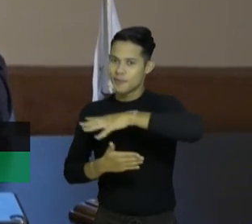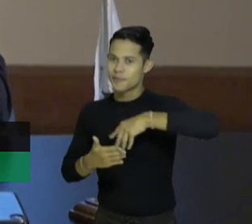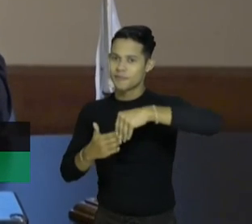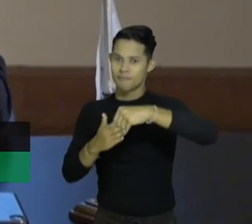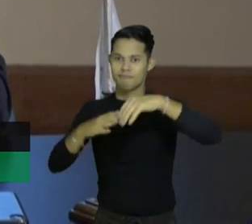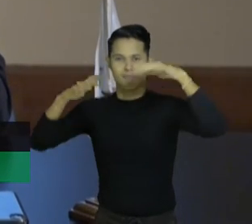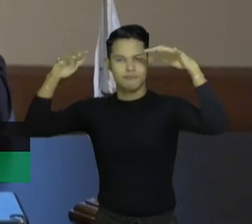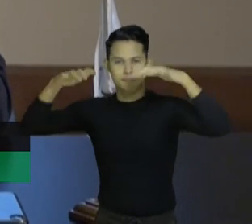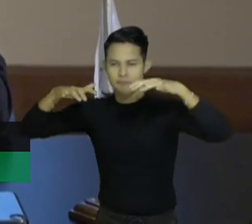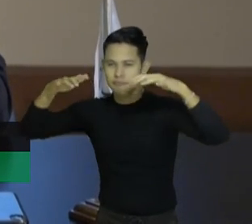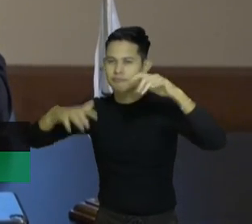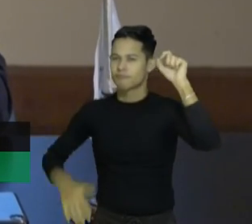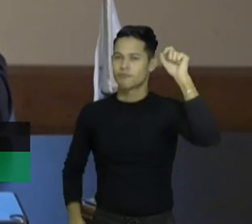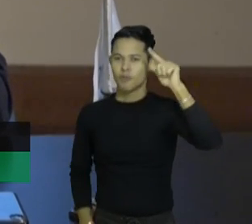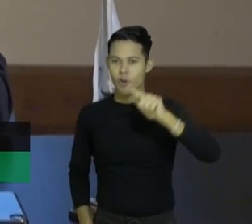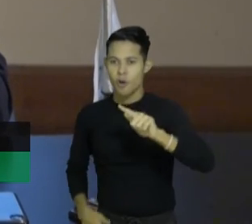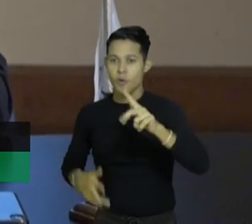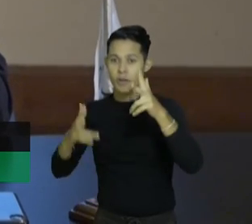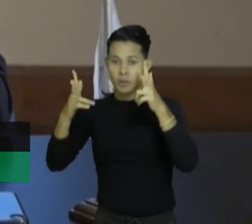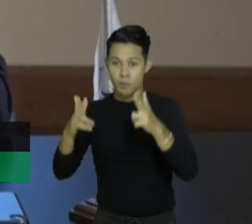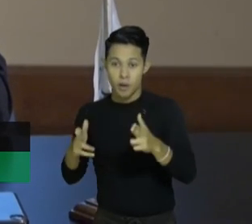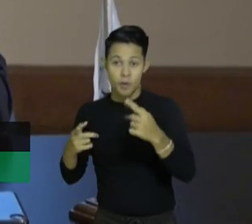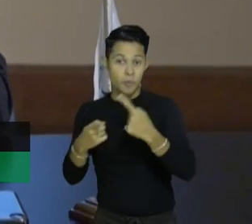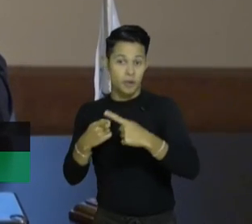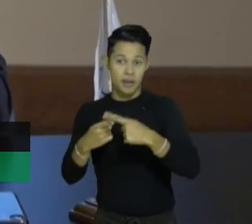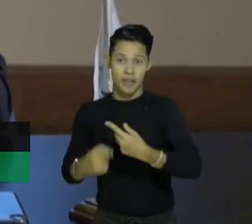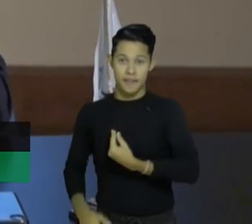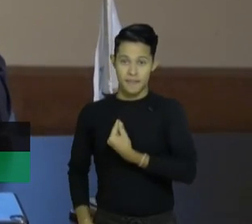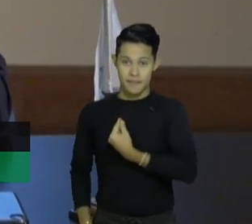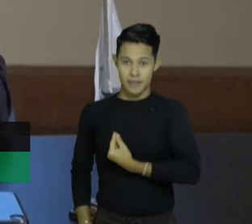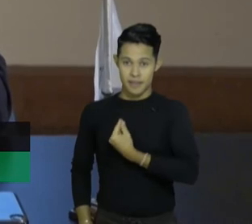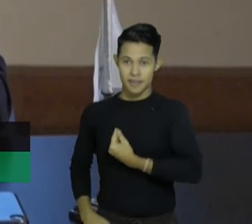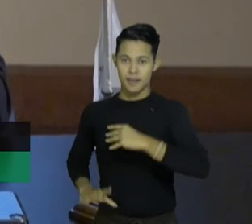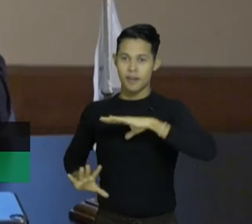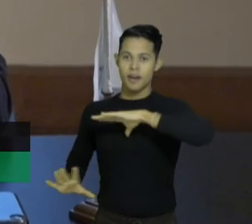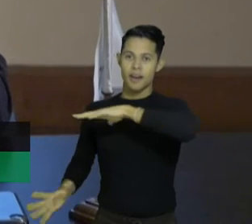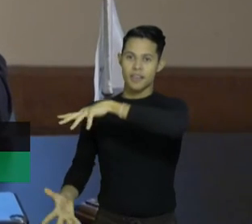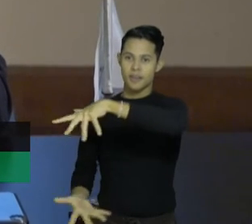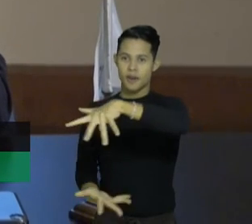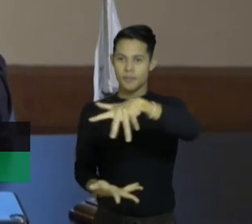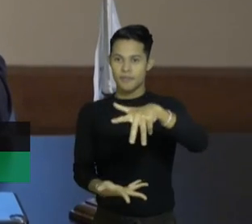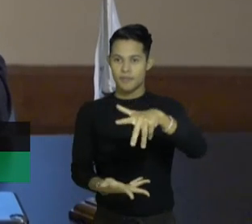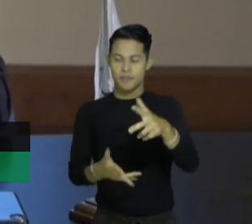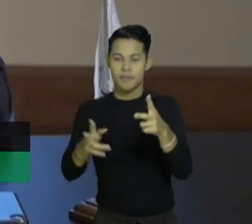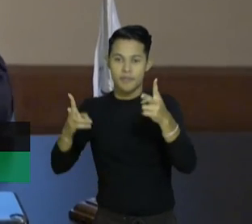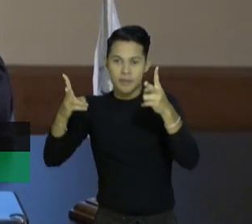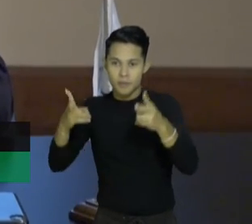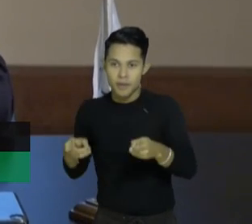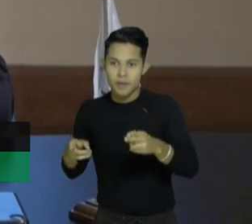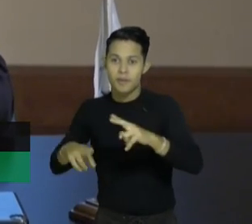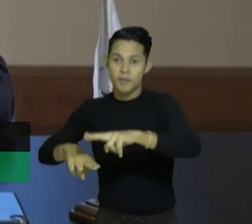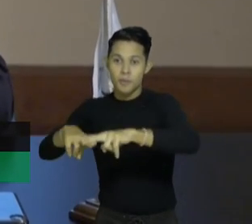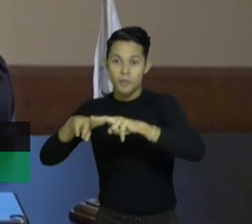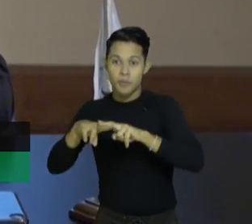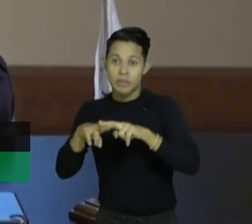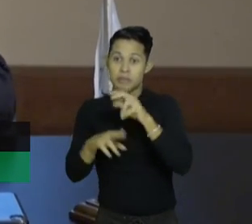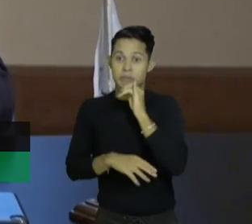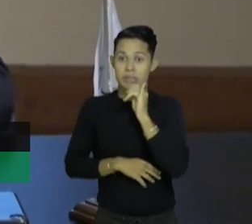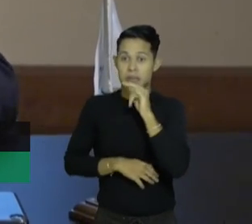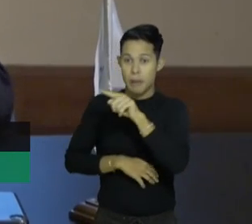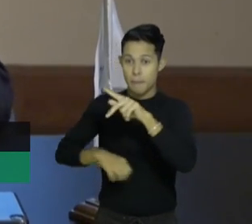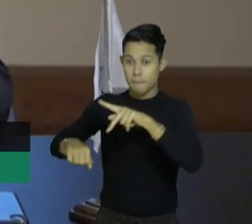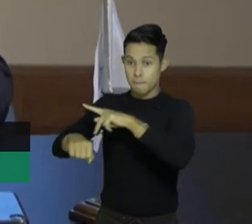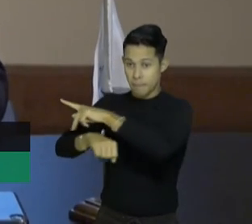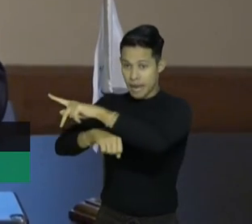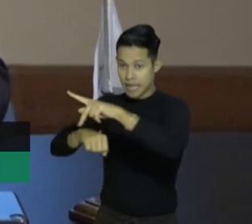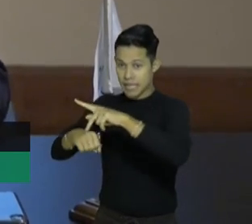nós moramos no mesmo planeta eh Então tudo aquilo que é feito num do país não